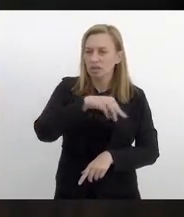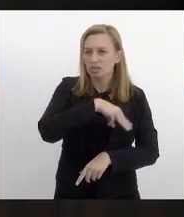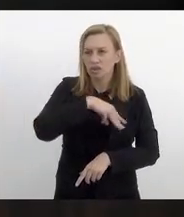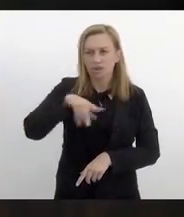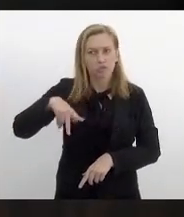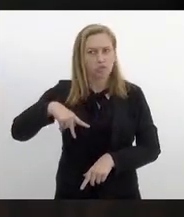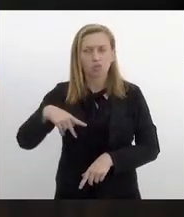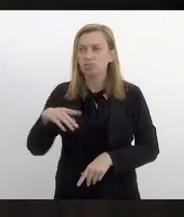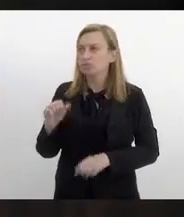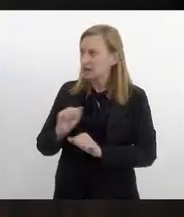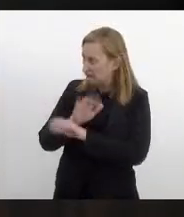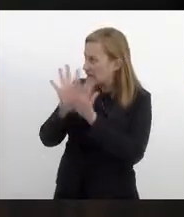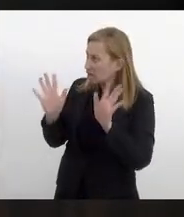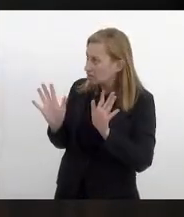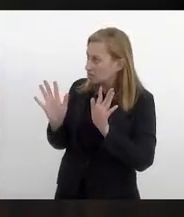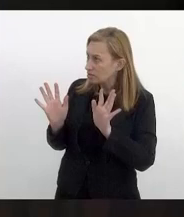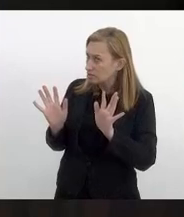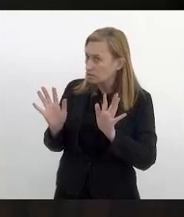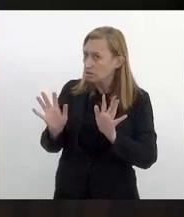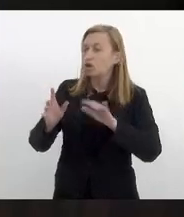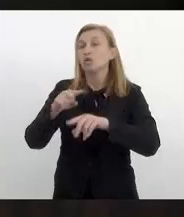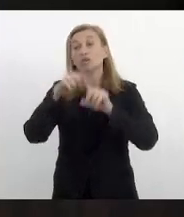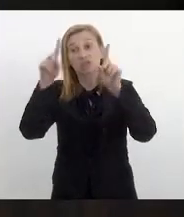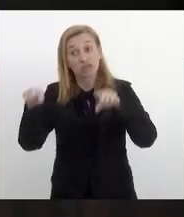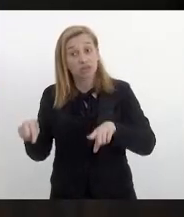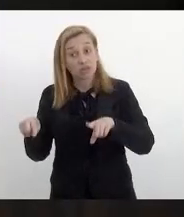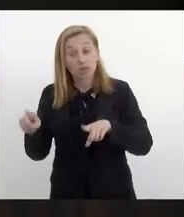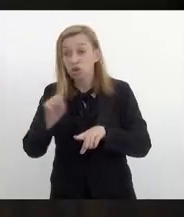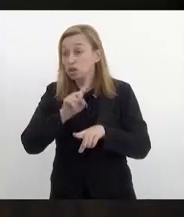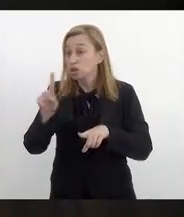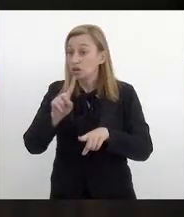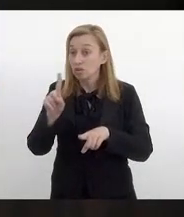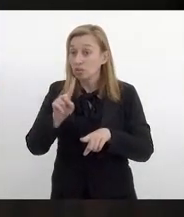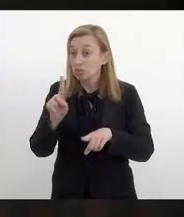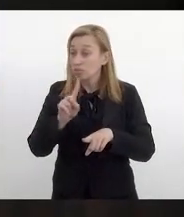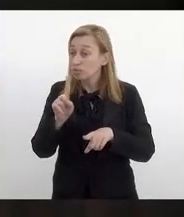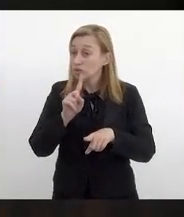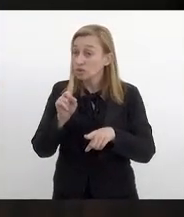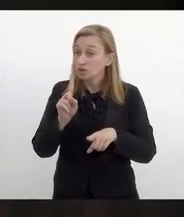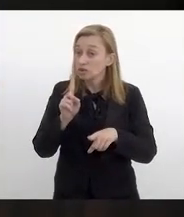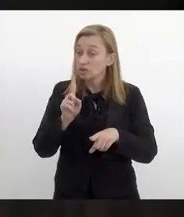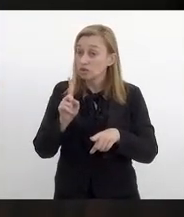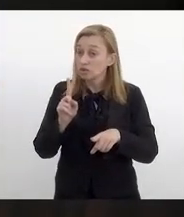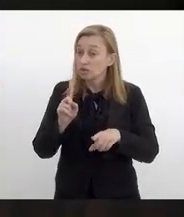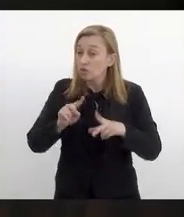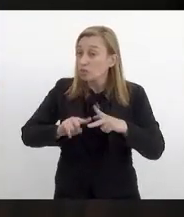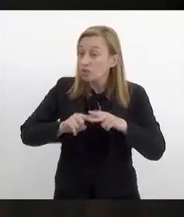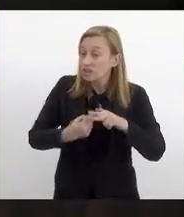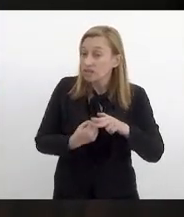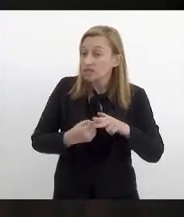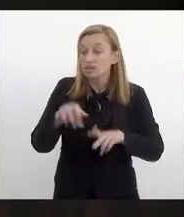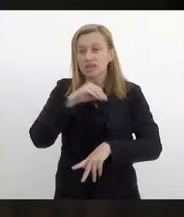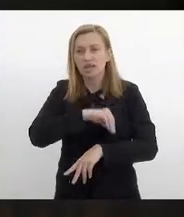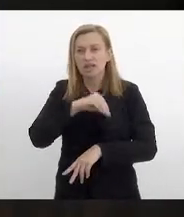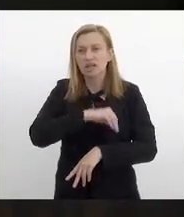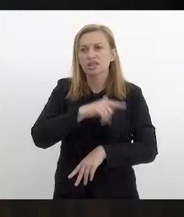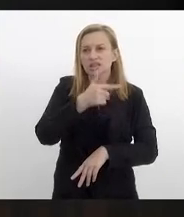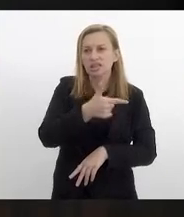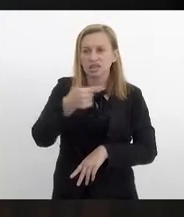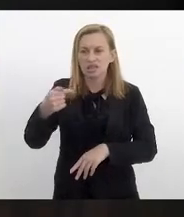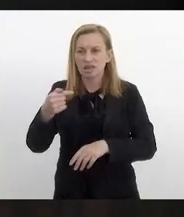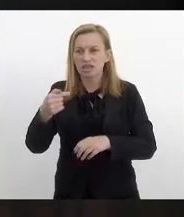Está claro que os servidores que não tiveram correção salarial do IPCA de 17 para